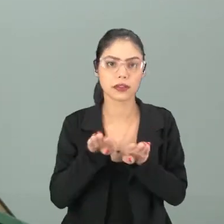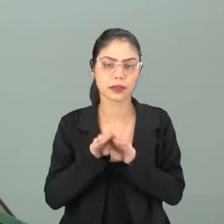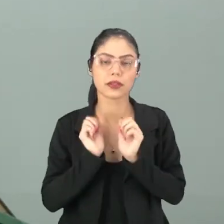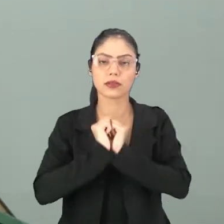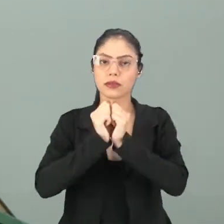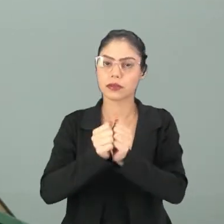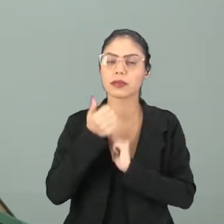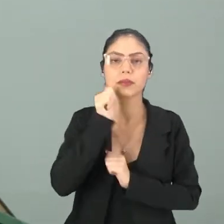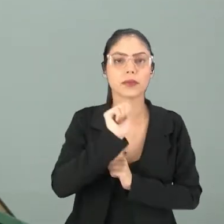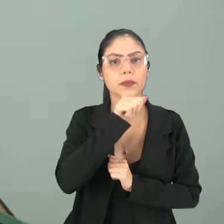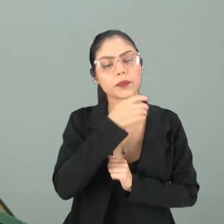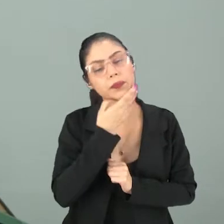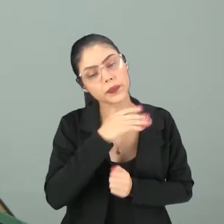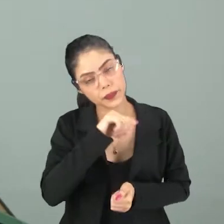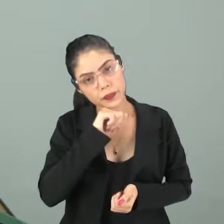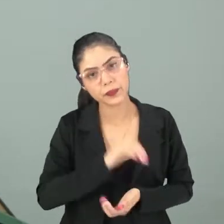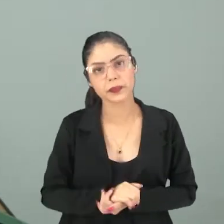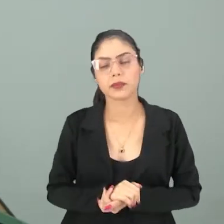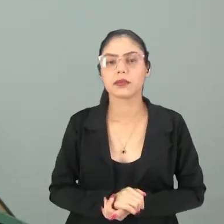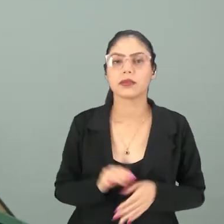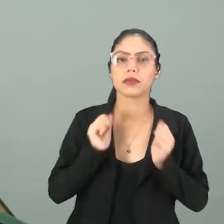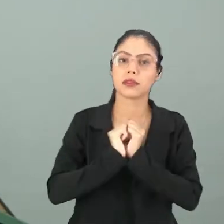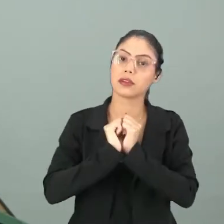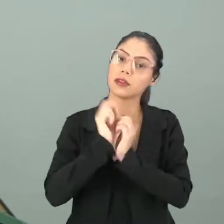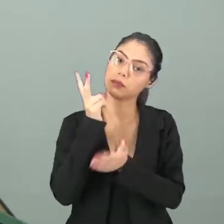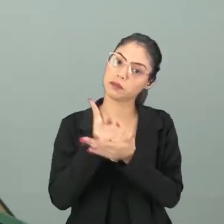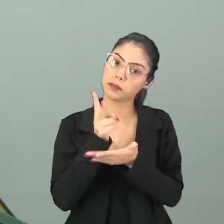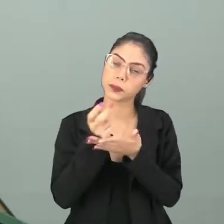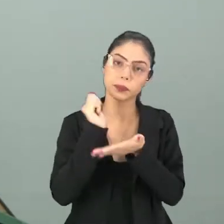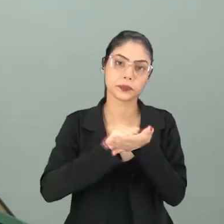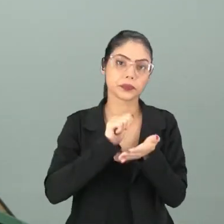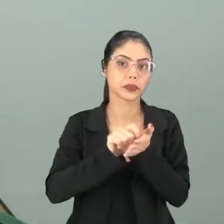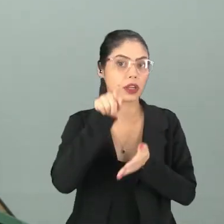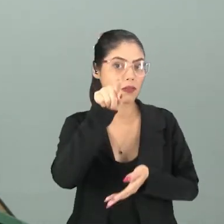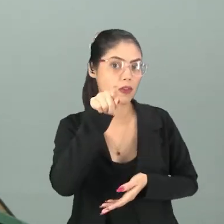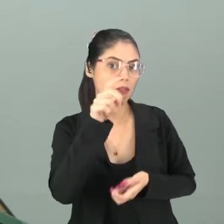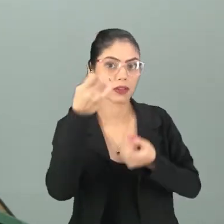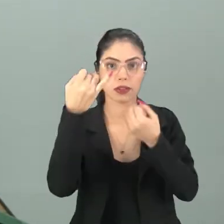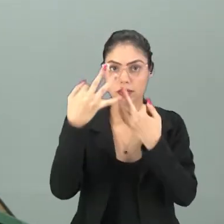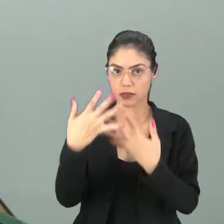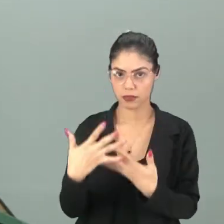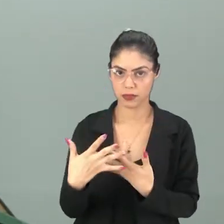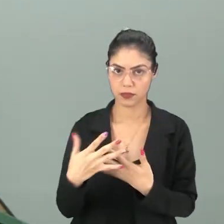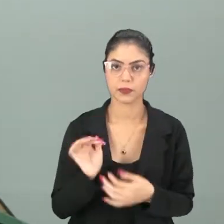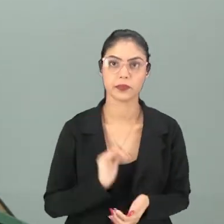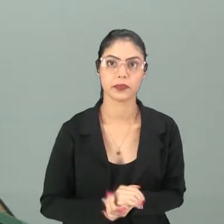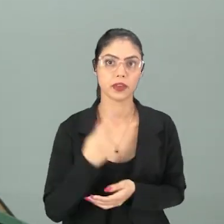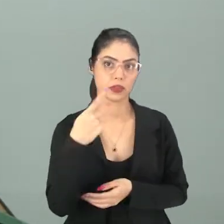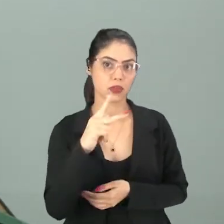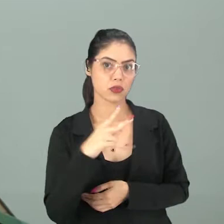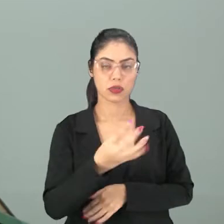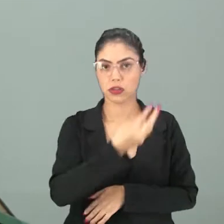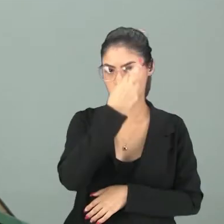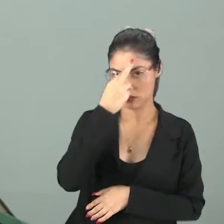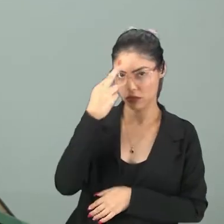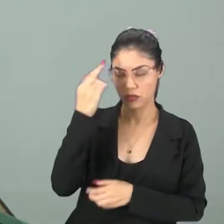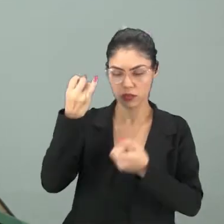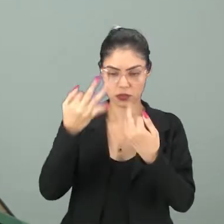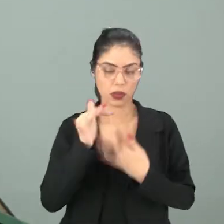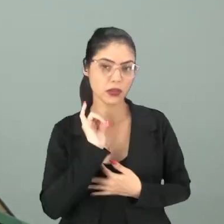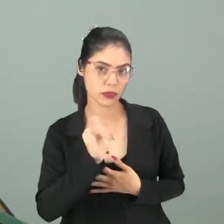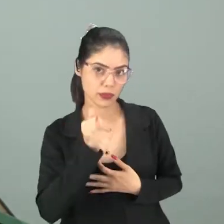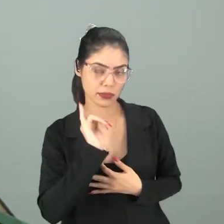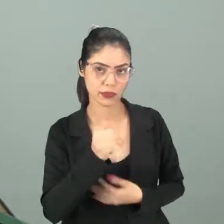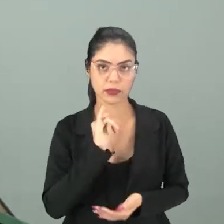dele. Então, a autobiografia é simplesmente você relatar a sua história, né? Você vai estar